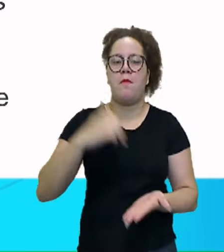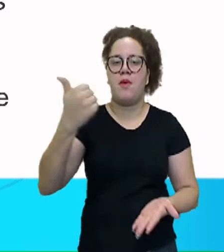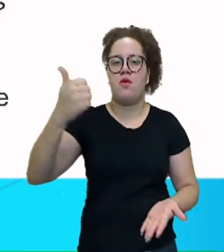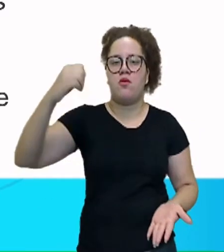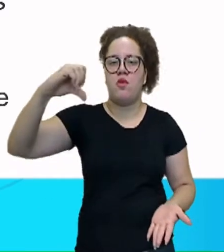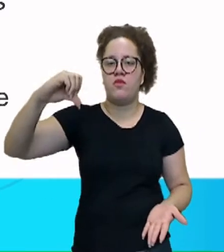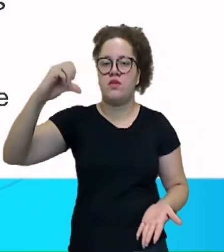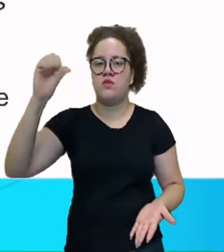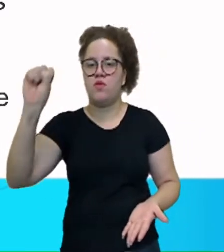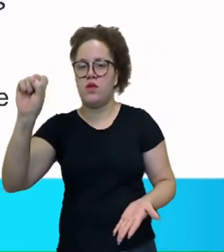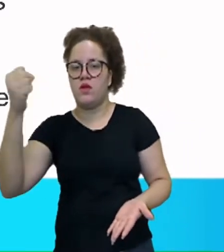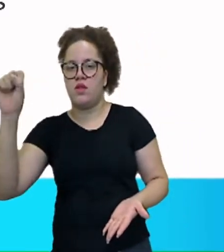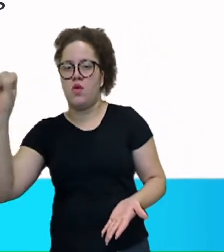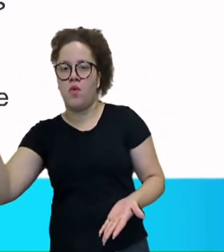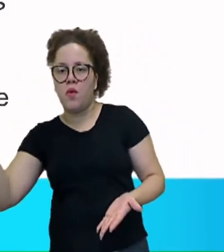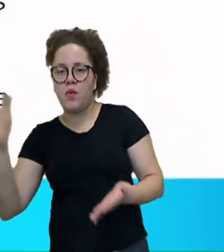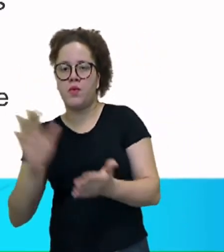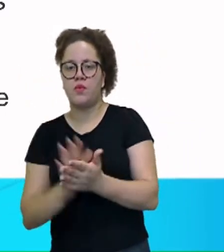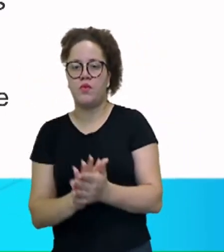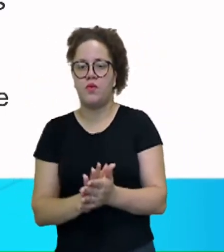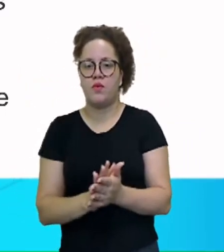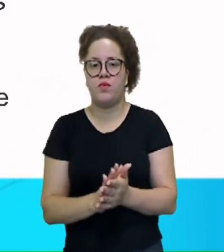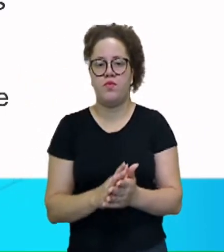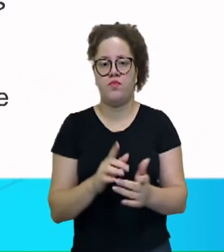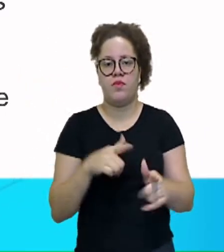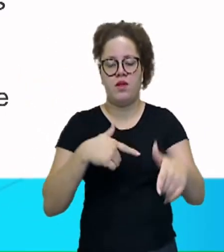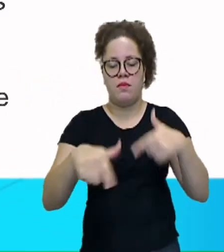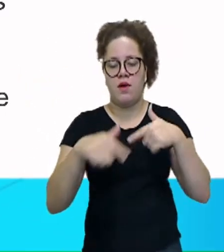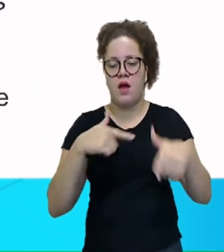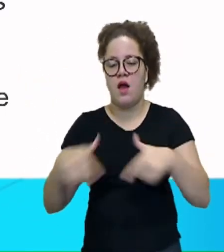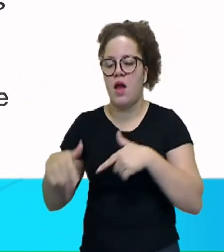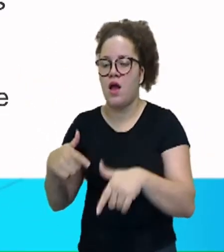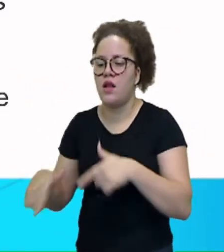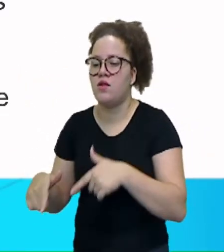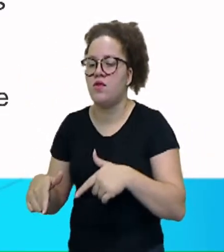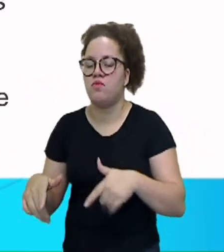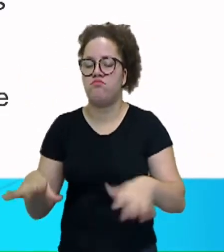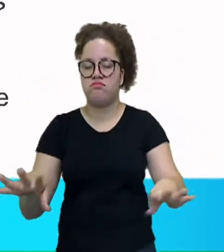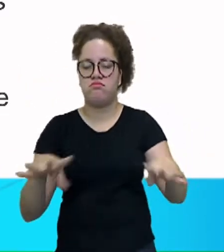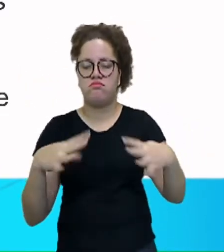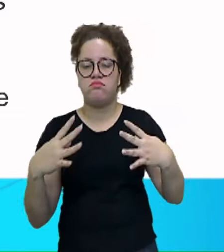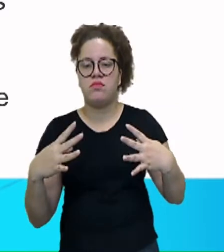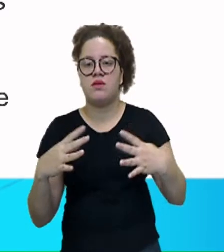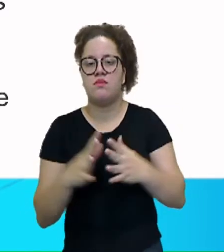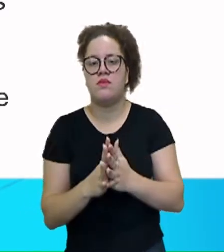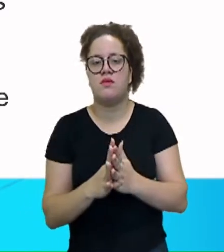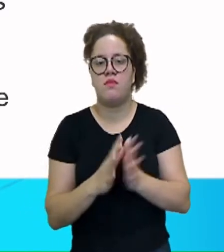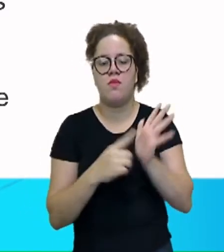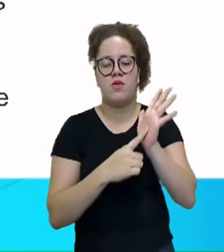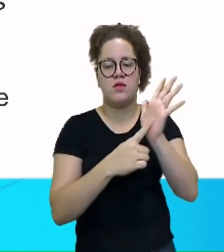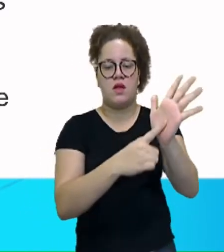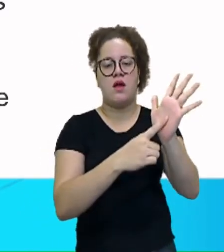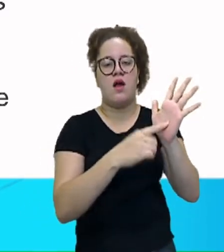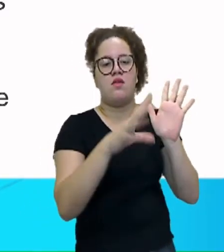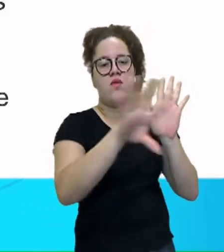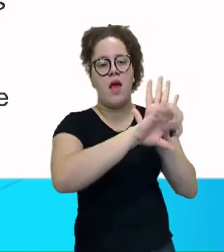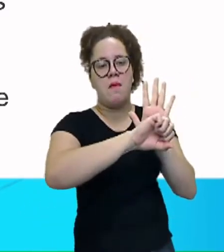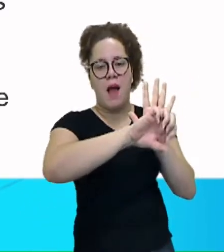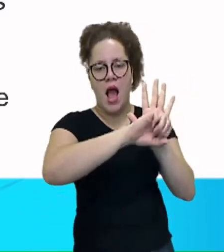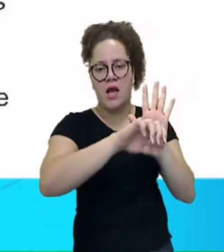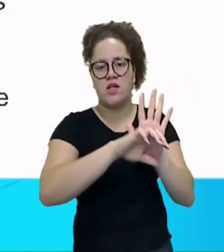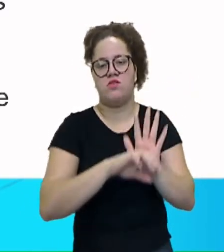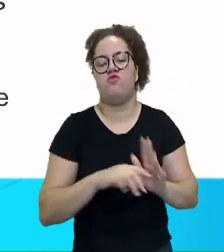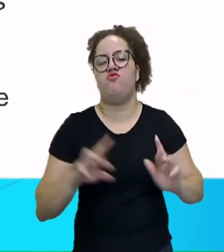Muniz começou a desenvolver trabalhos que faziam uso da percepção e representação de imagens, usando